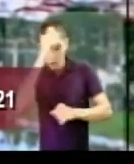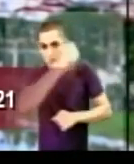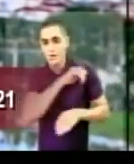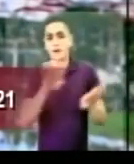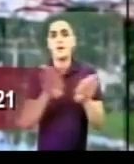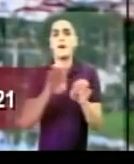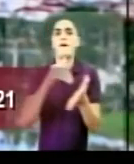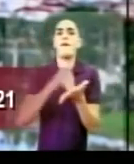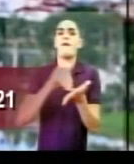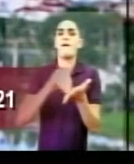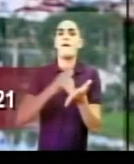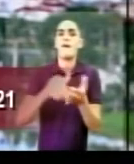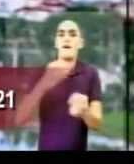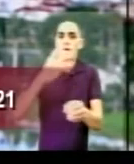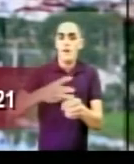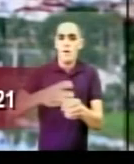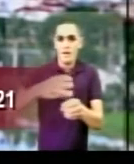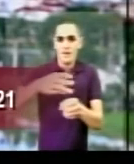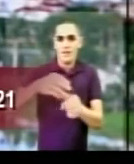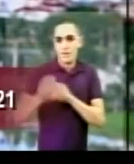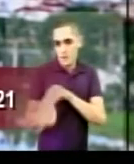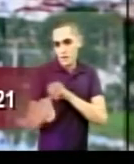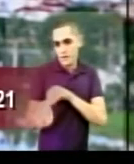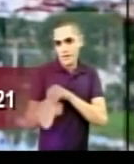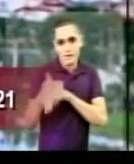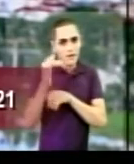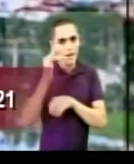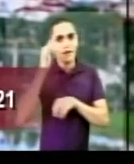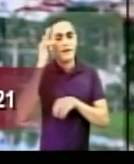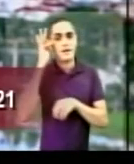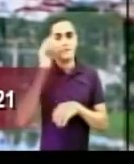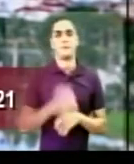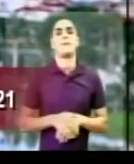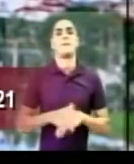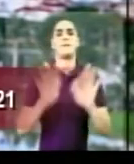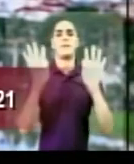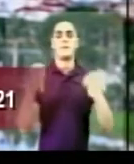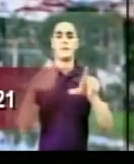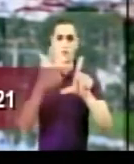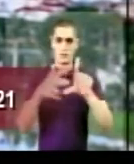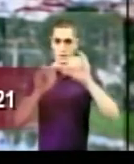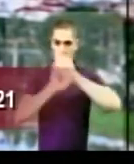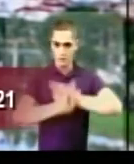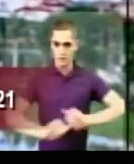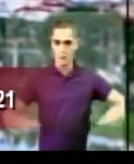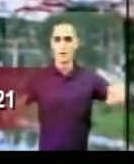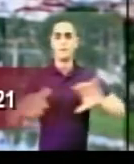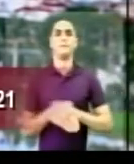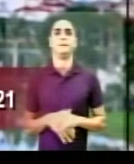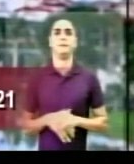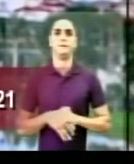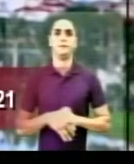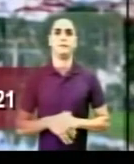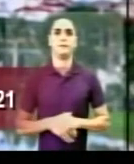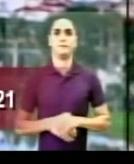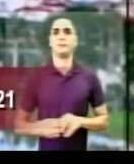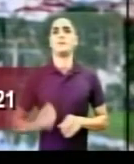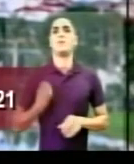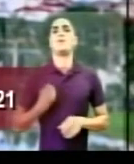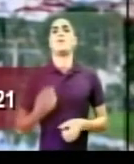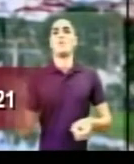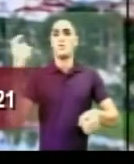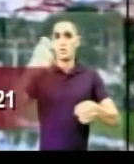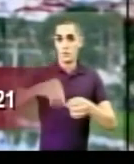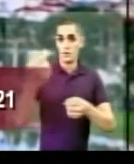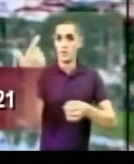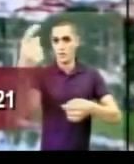também da secretária municipal de Educação, Fabiana Zanquita. Nós encerramos aqui a nossa transmissão e estaremos de